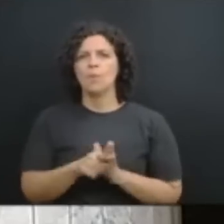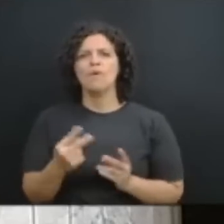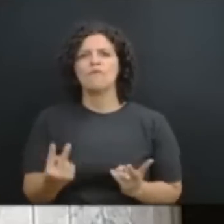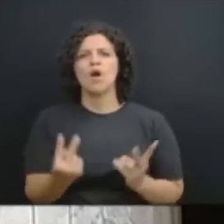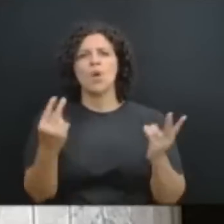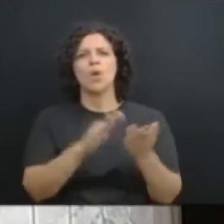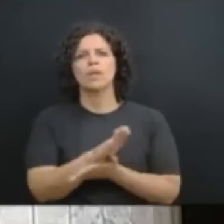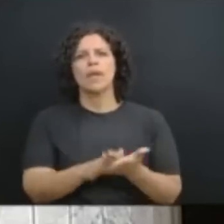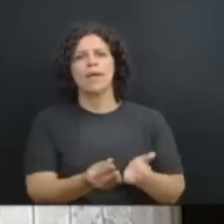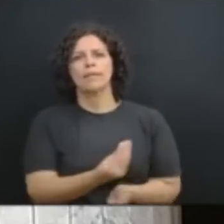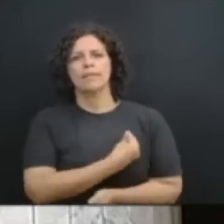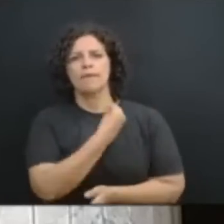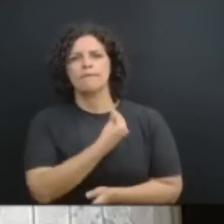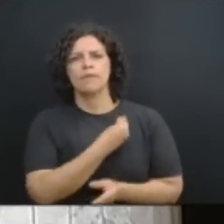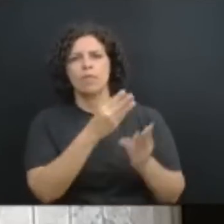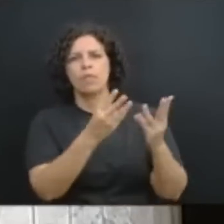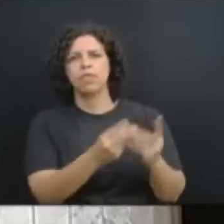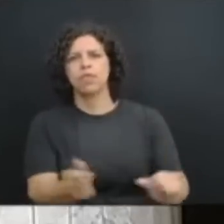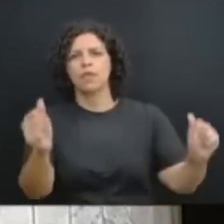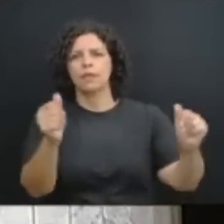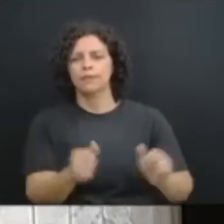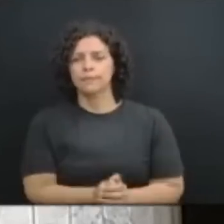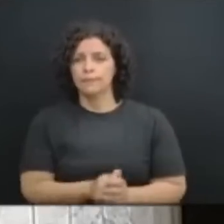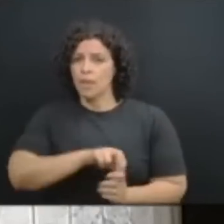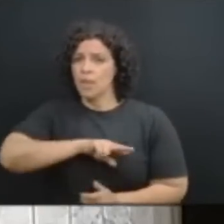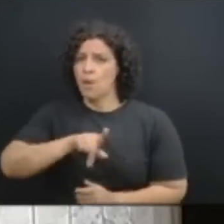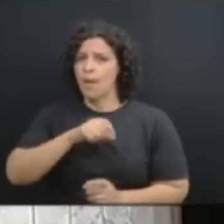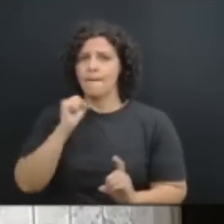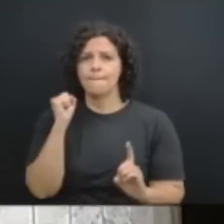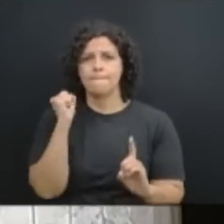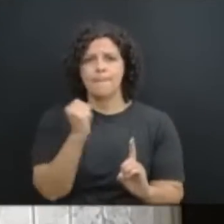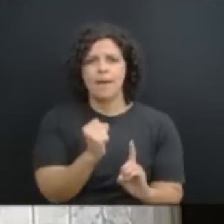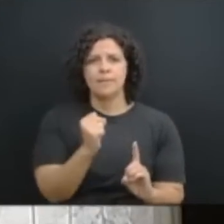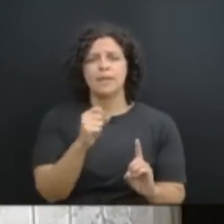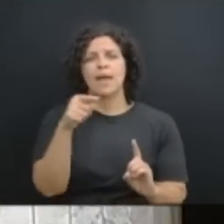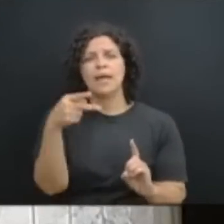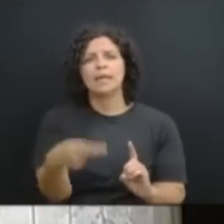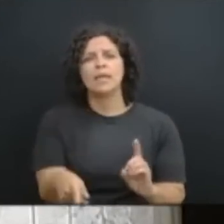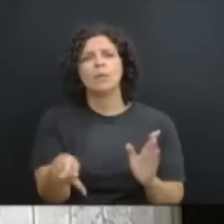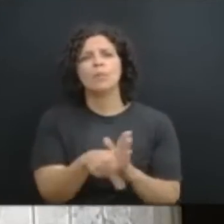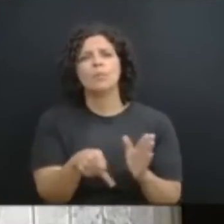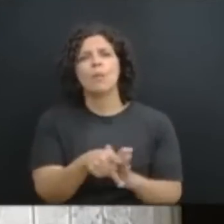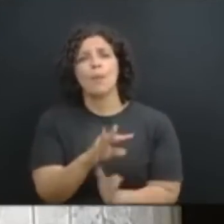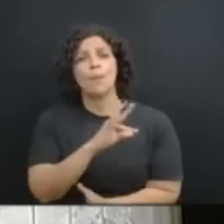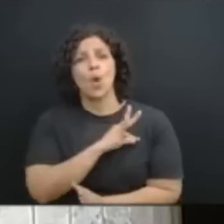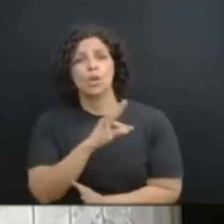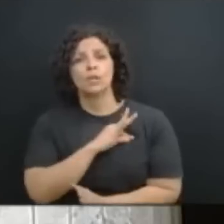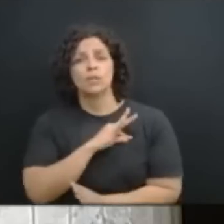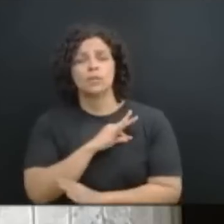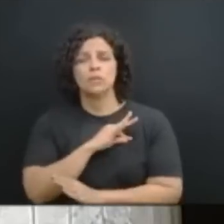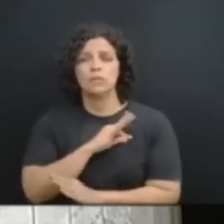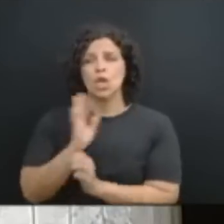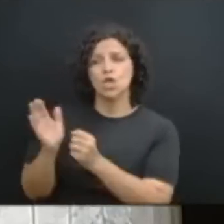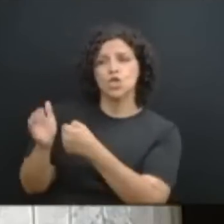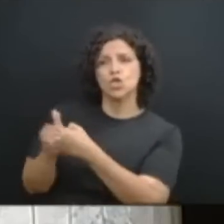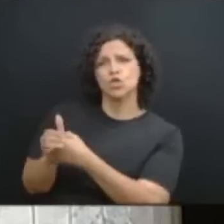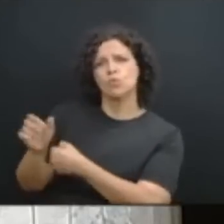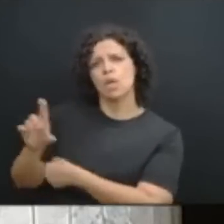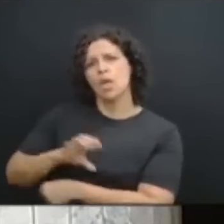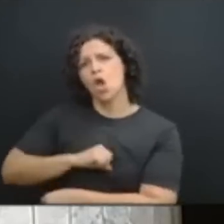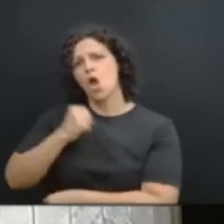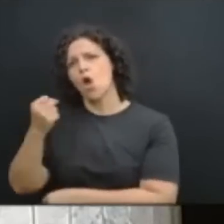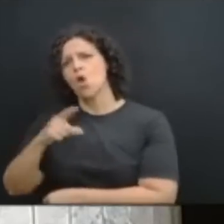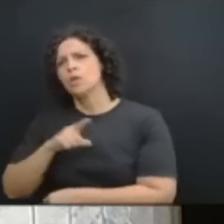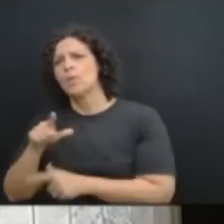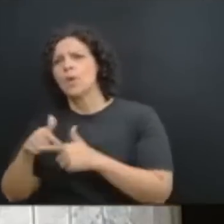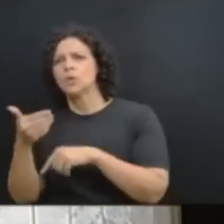desvalorização da vida não é executado apenas pelo guarda da esquina, embrutecido por